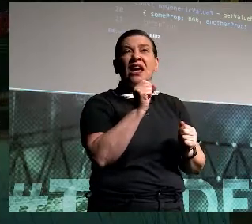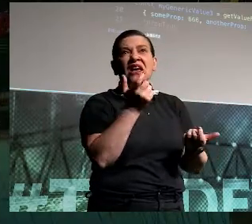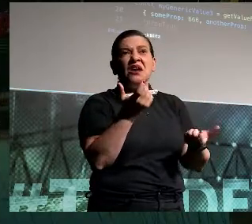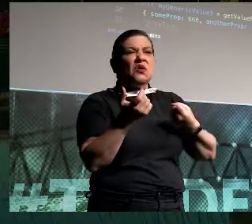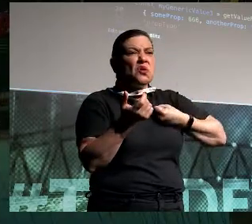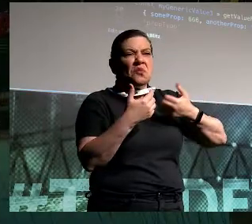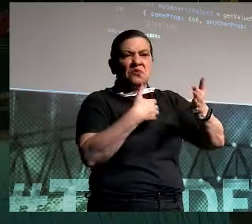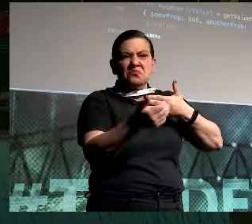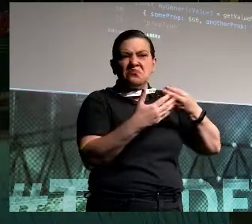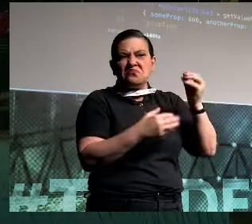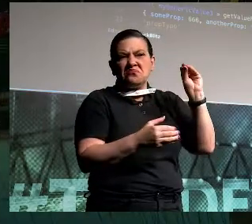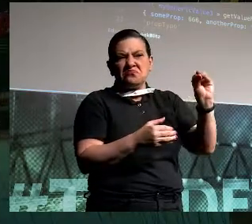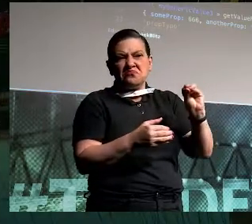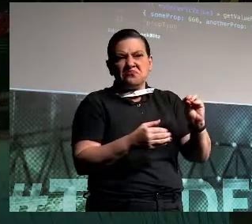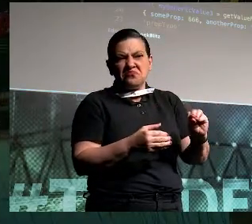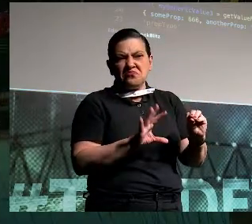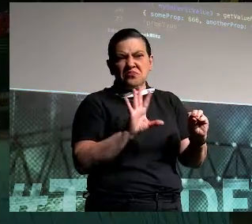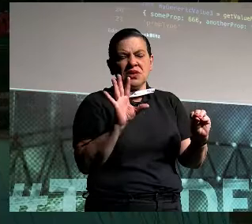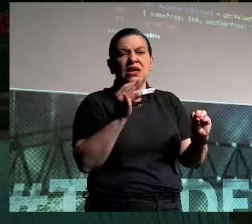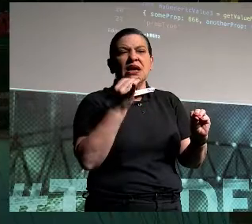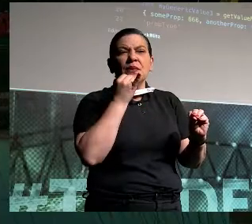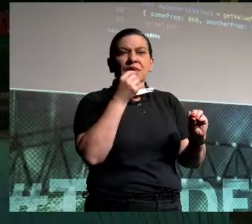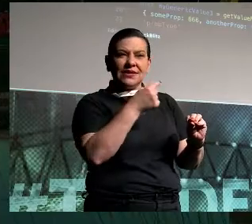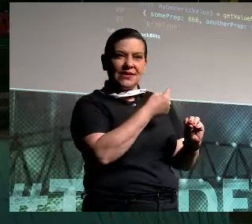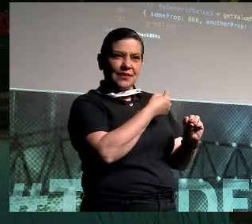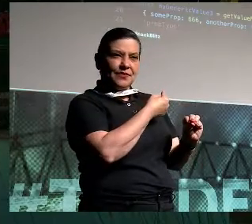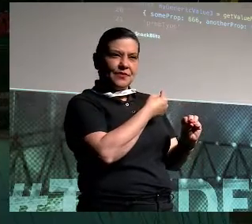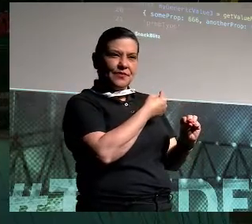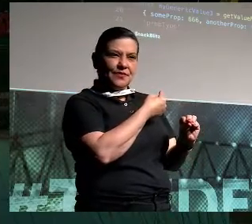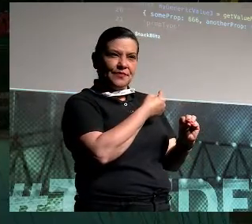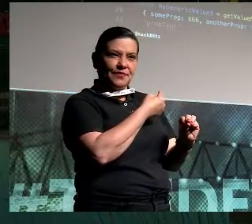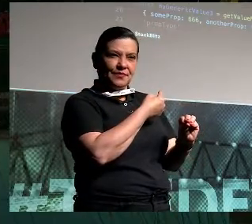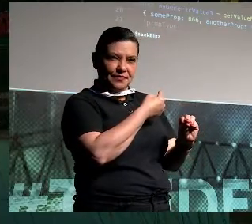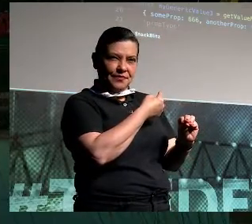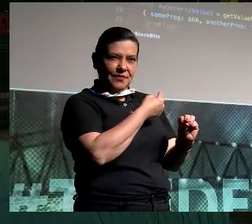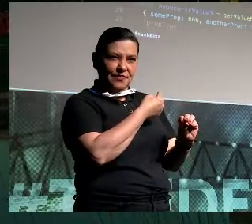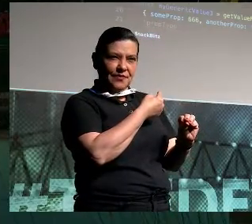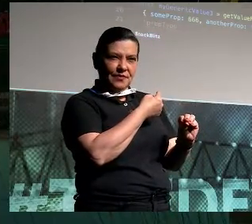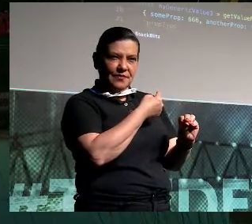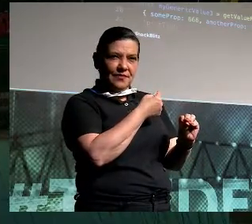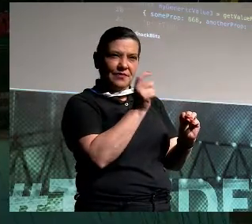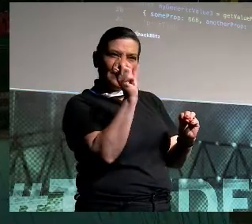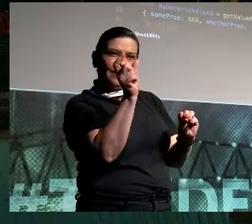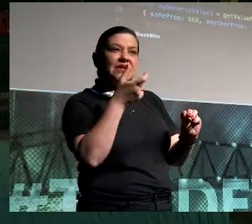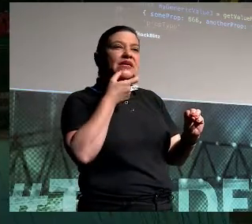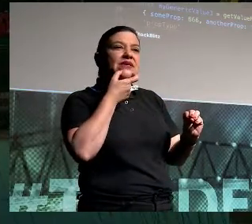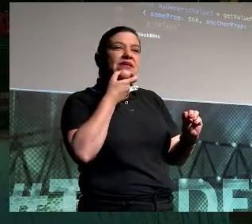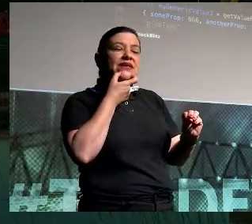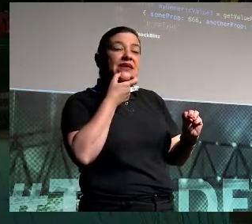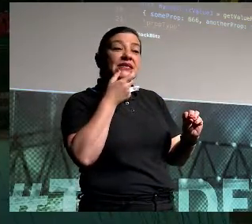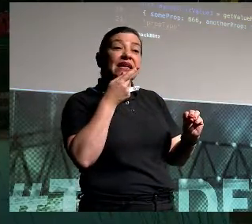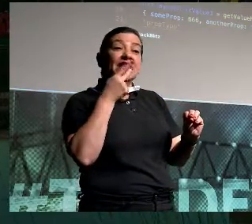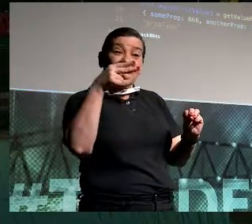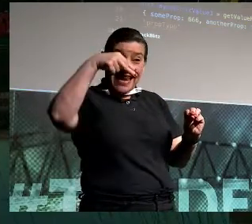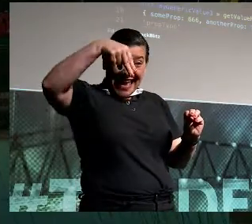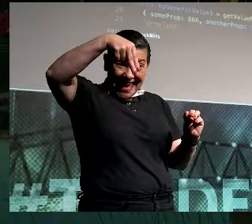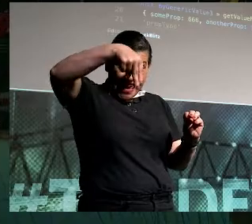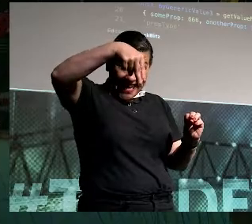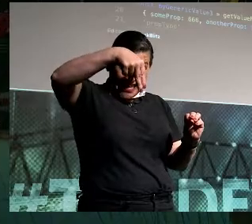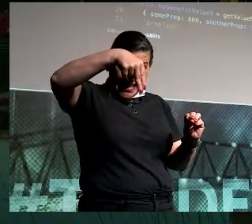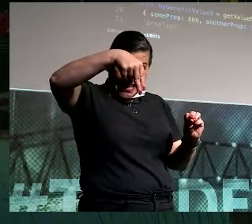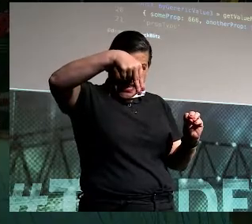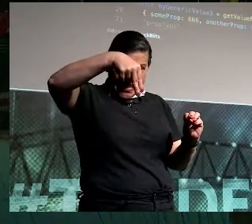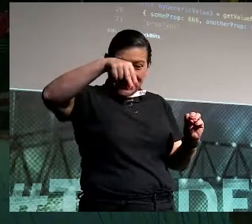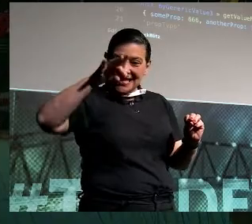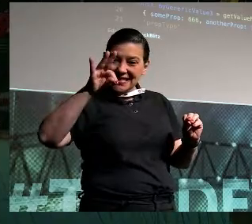qualquer coisa. Unknown é um tipo mais restritivo que o N. Ele é bem parecido com N, só que quando você usa N no TypeScript, você está